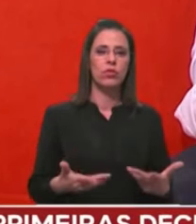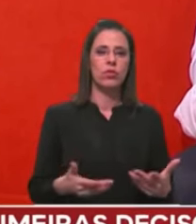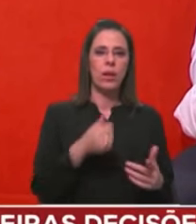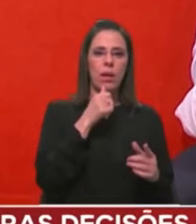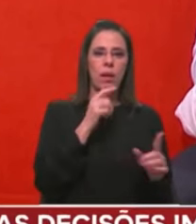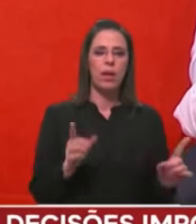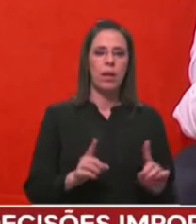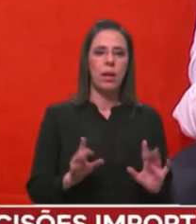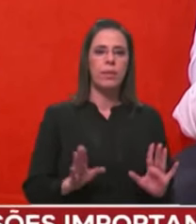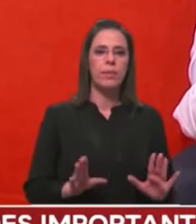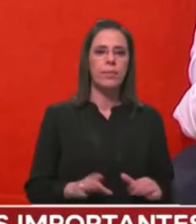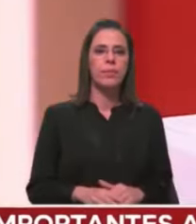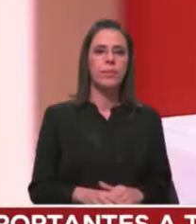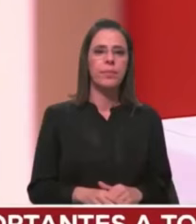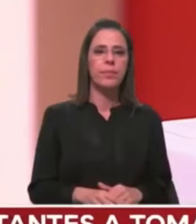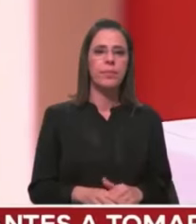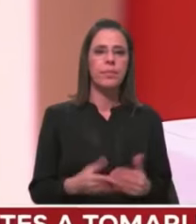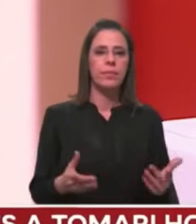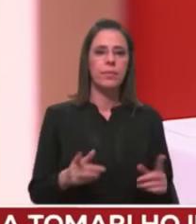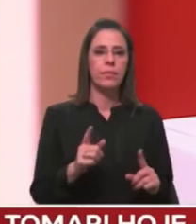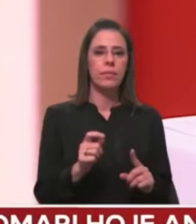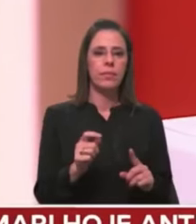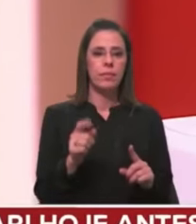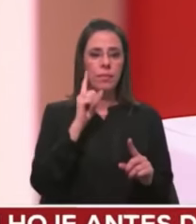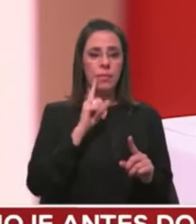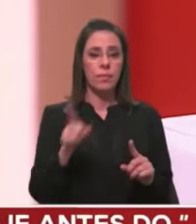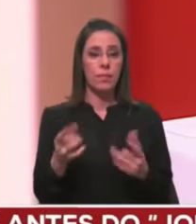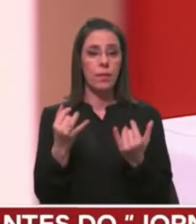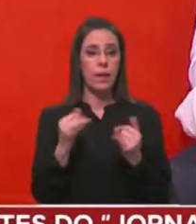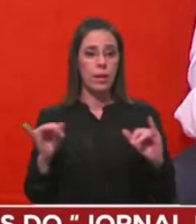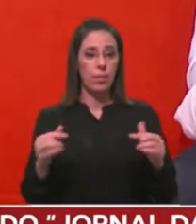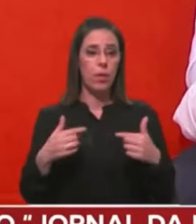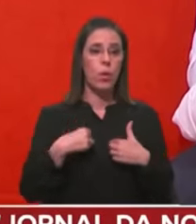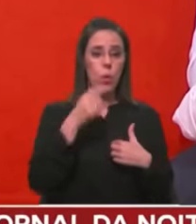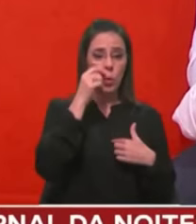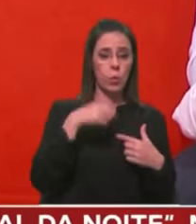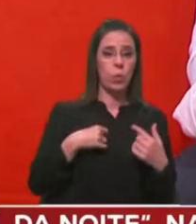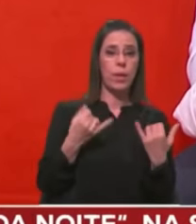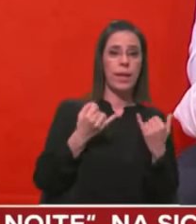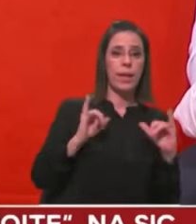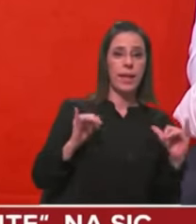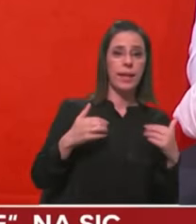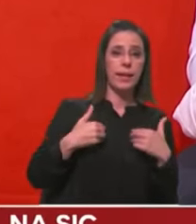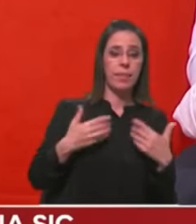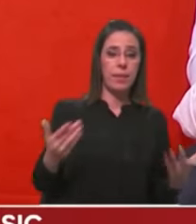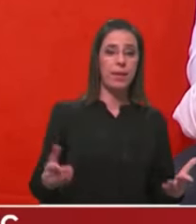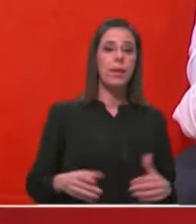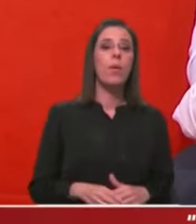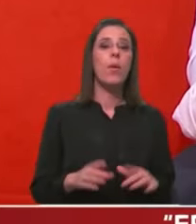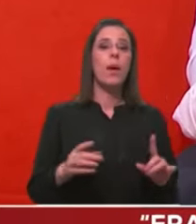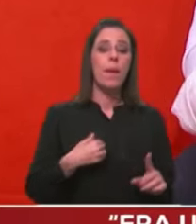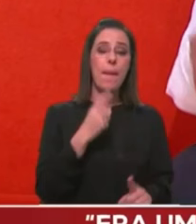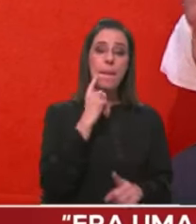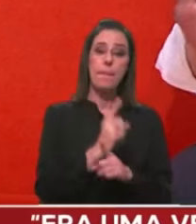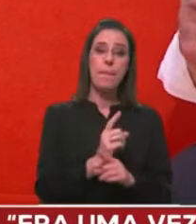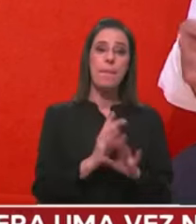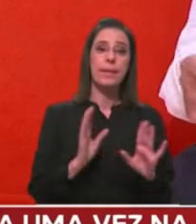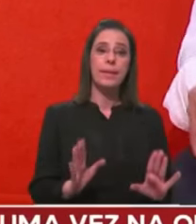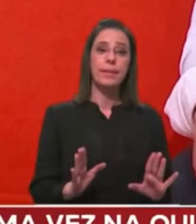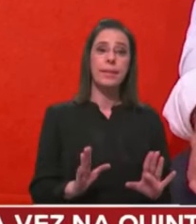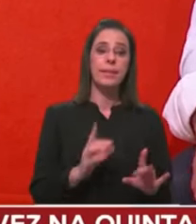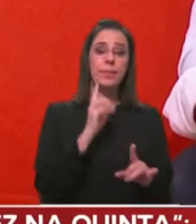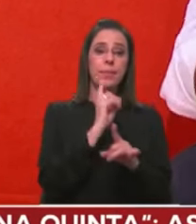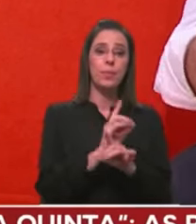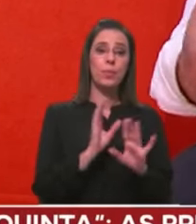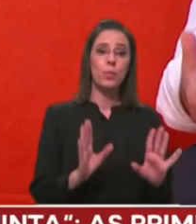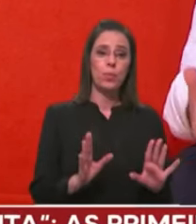esse passo, porque a Elsa é uma mulher independente, o Nuno é um homem independente, e vamos manter este,